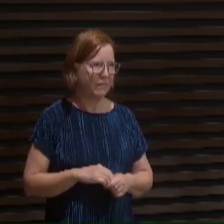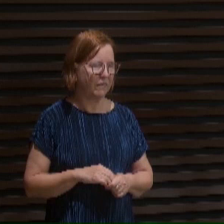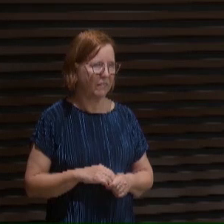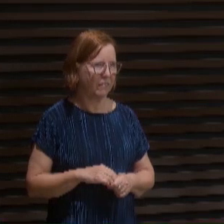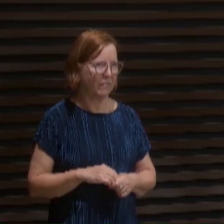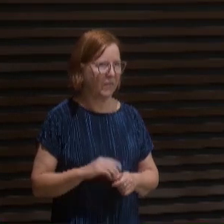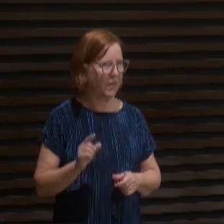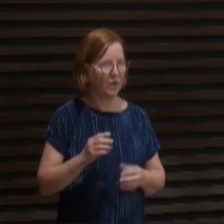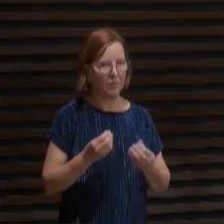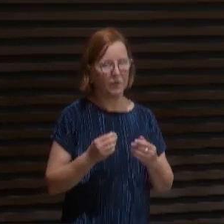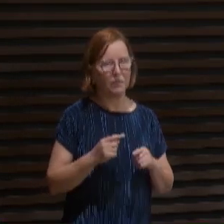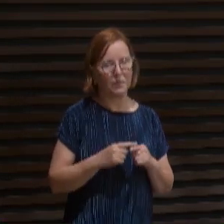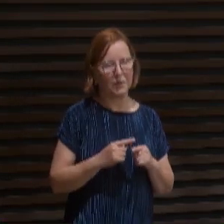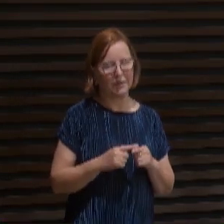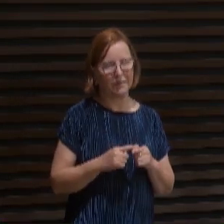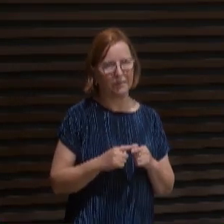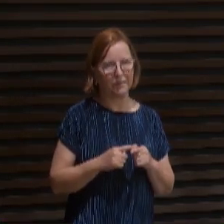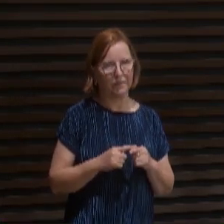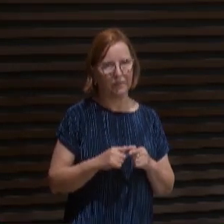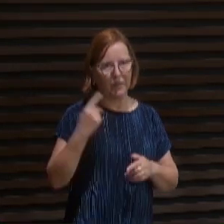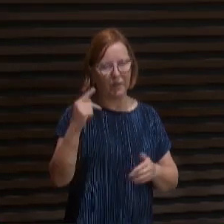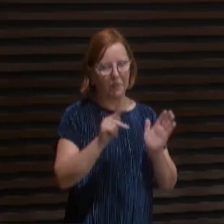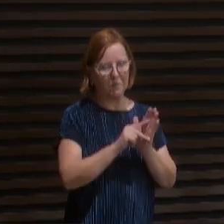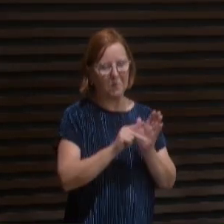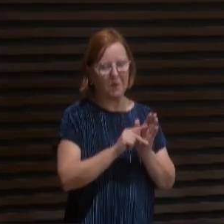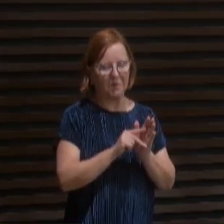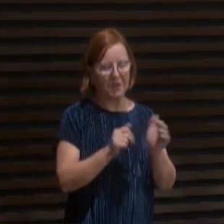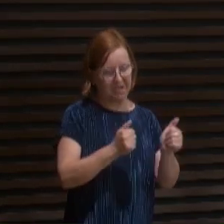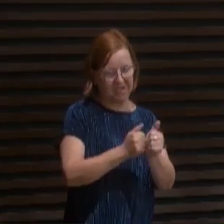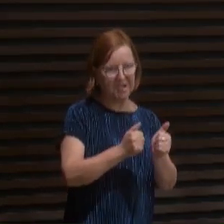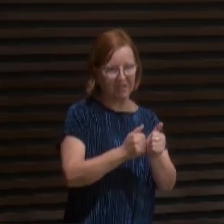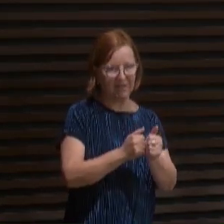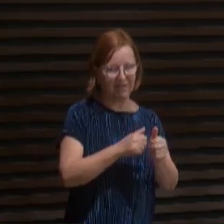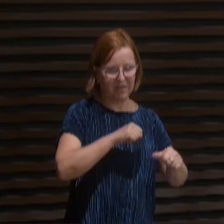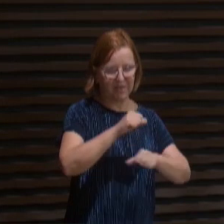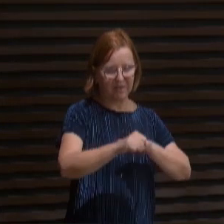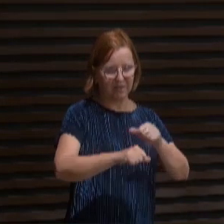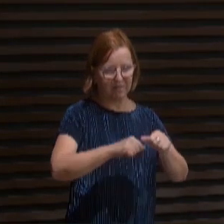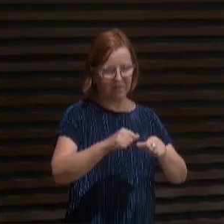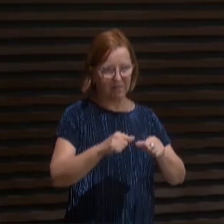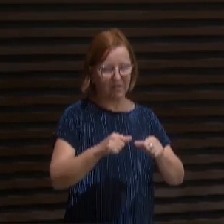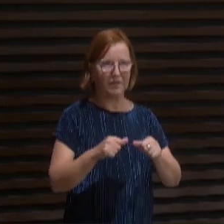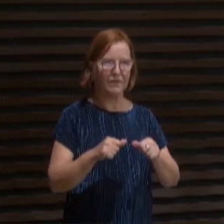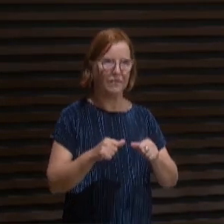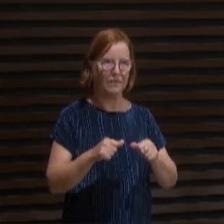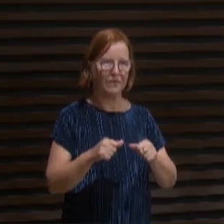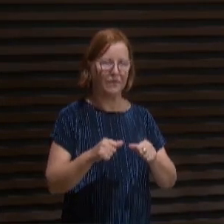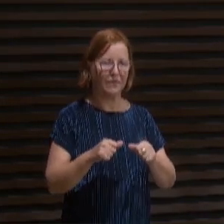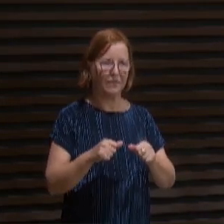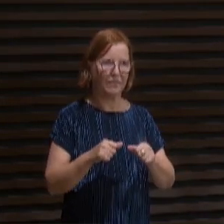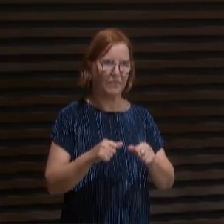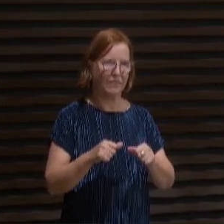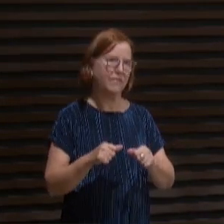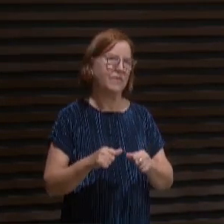muito, pois, que os seus próprios ministros se tornem em ministros de justiça,